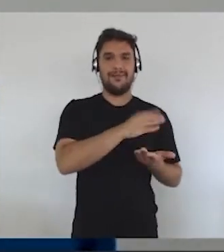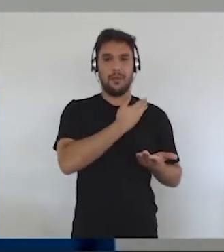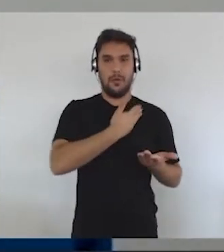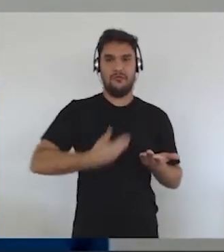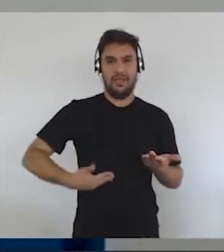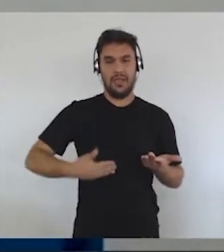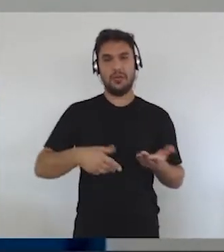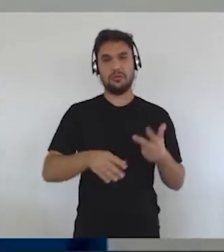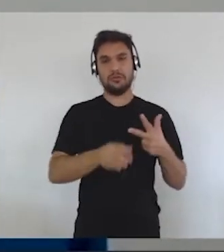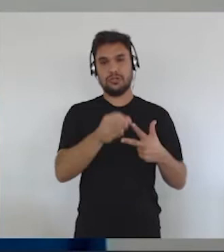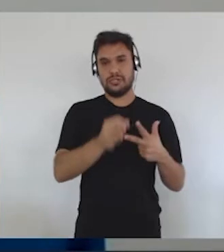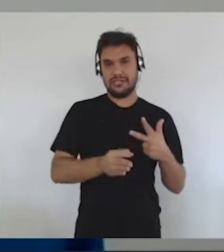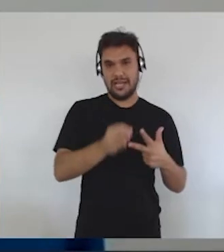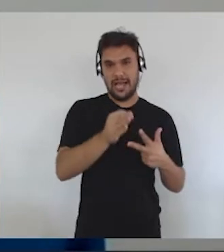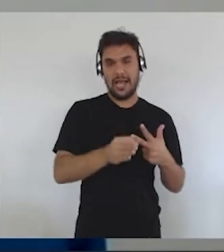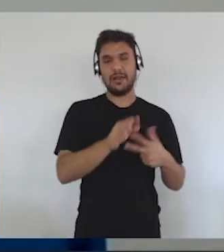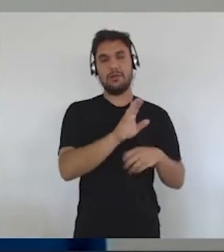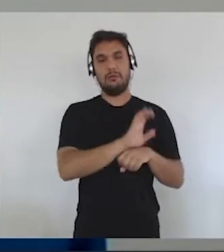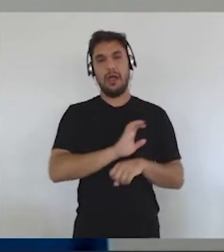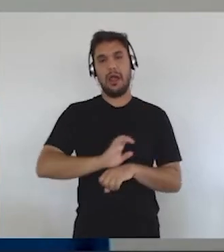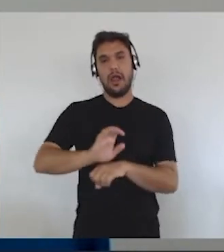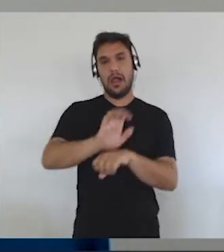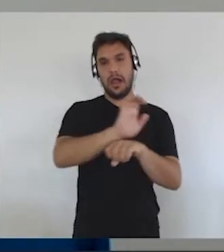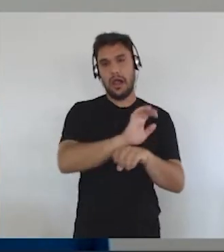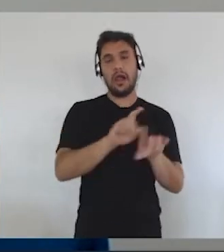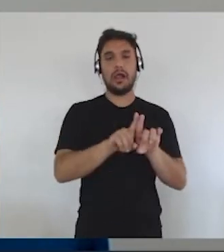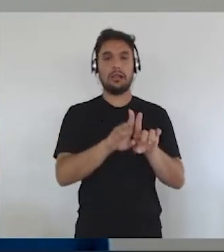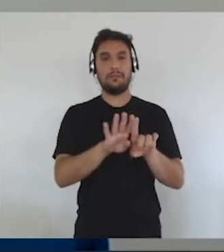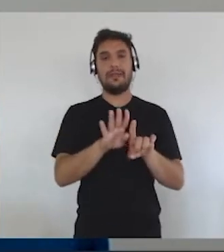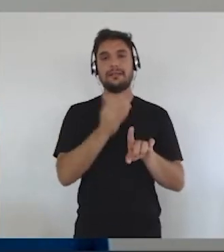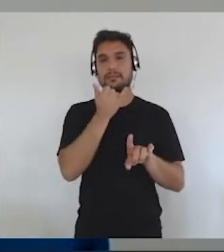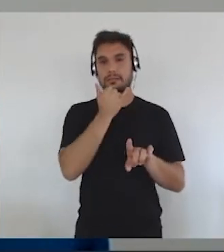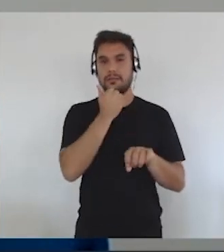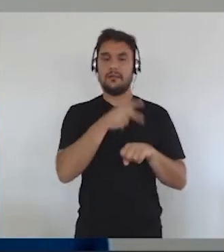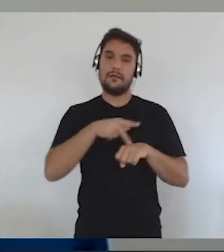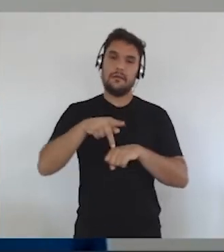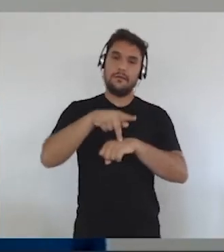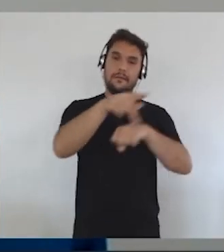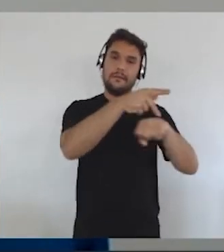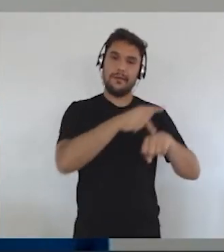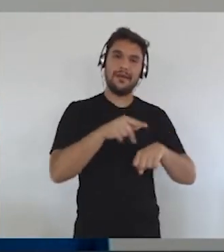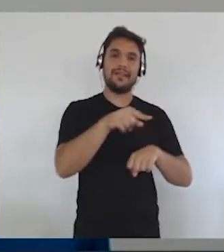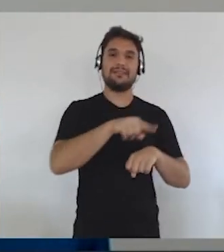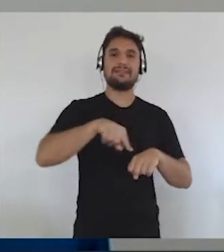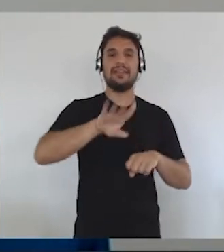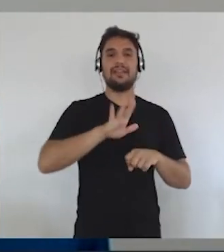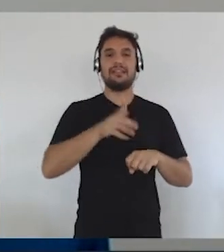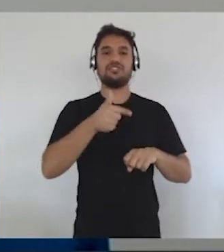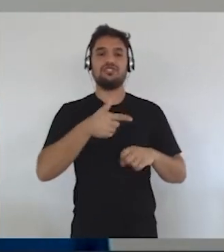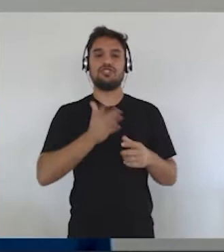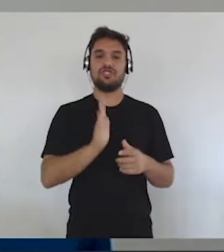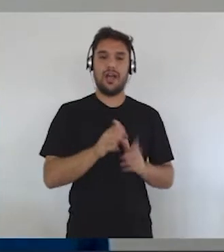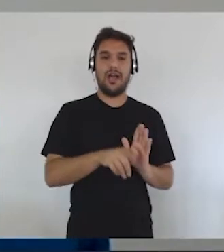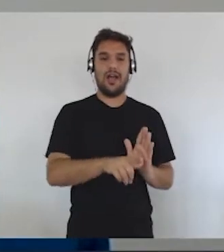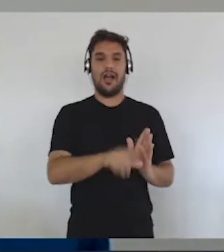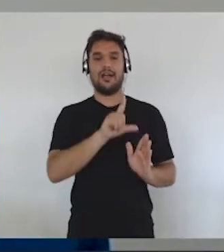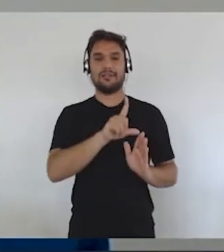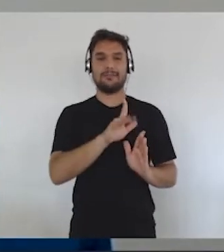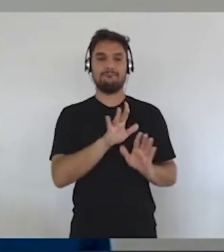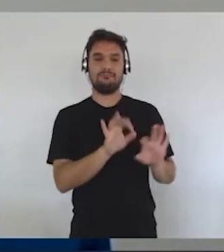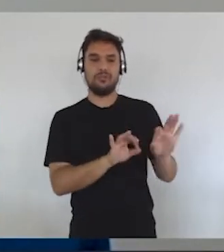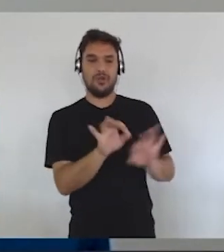Poder Judiciário nos diversos estados foram adotando medidas para preservação dos direitos